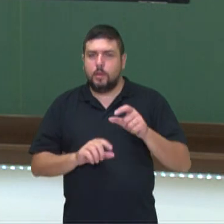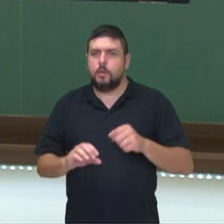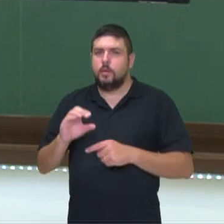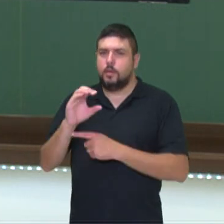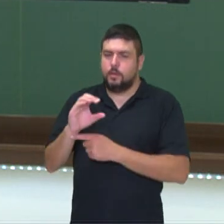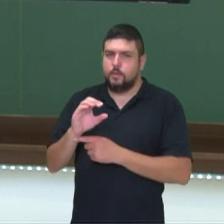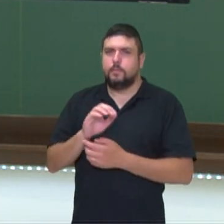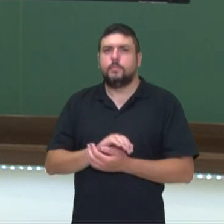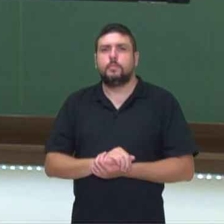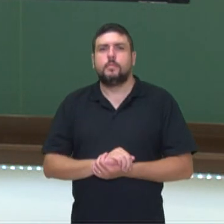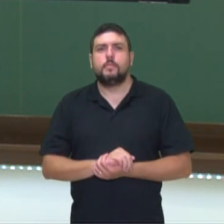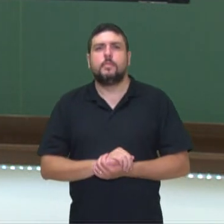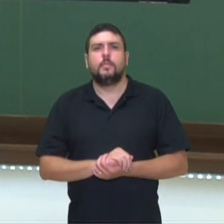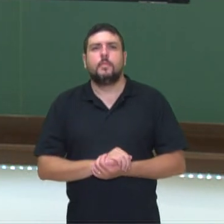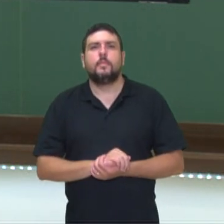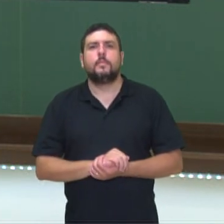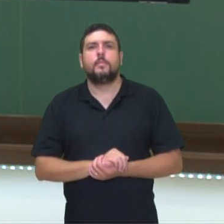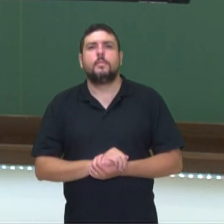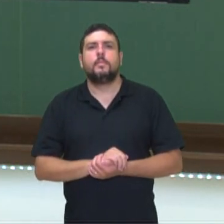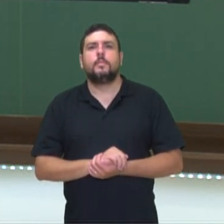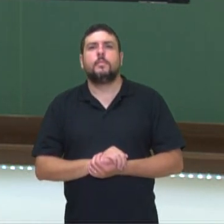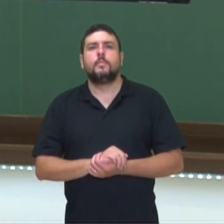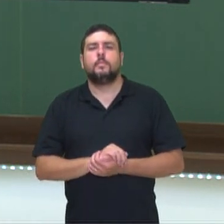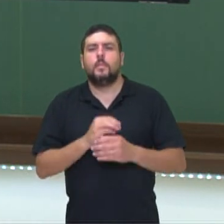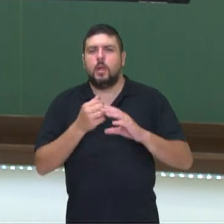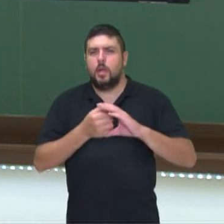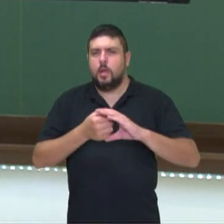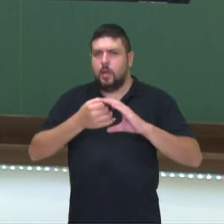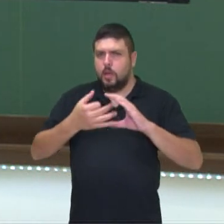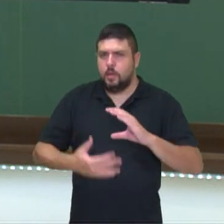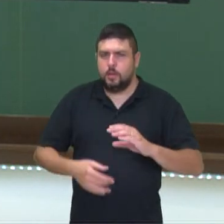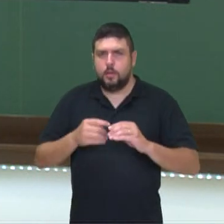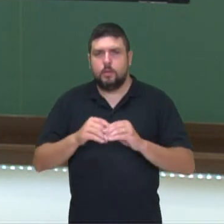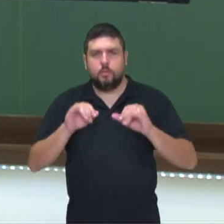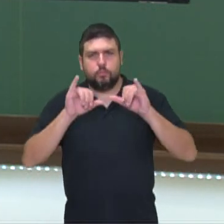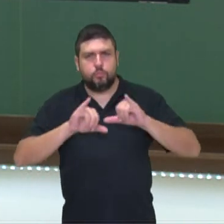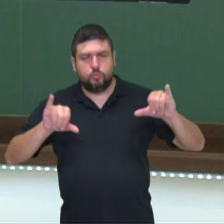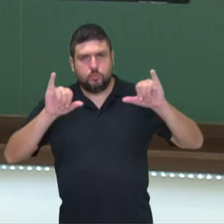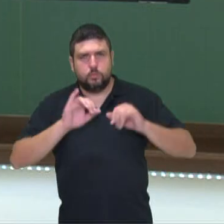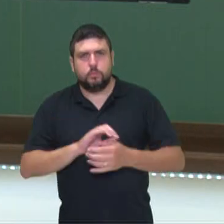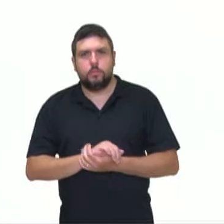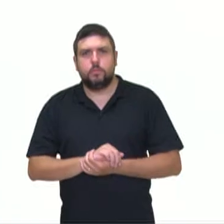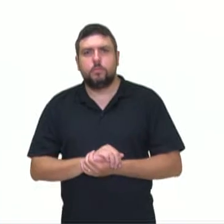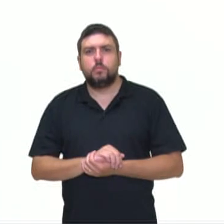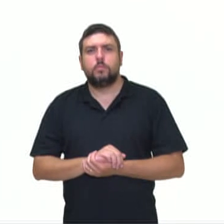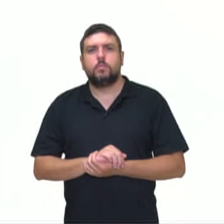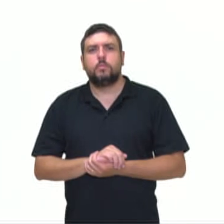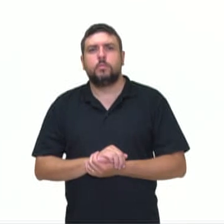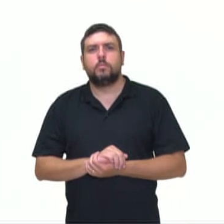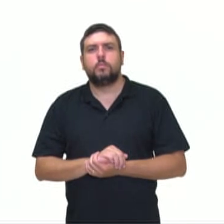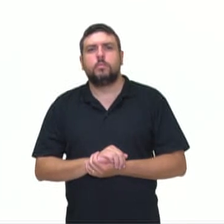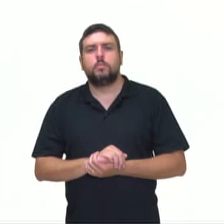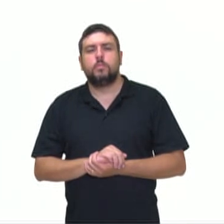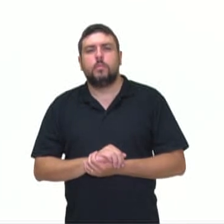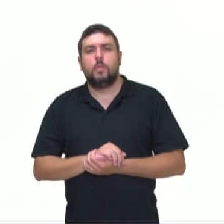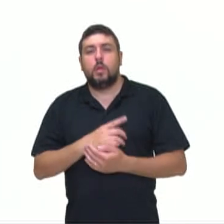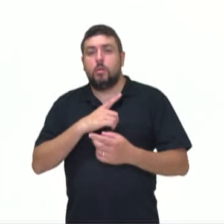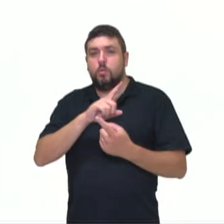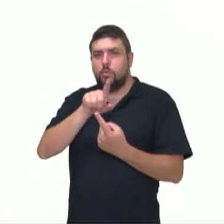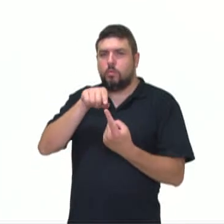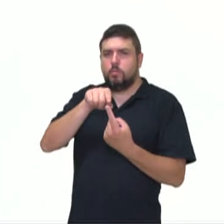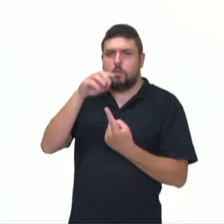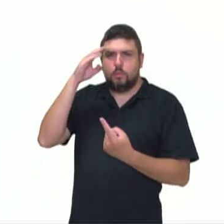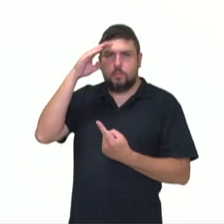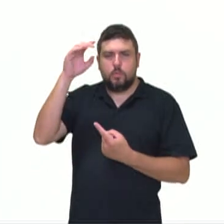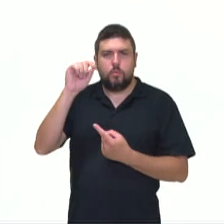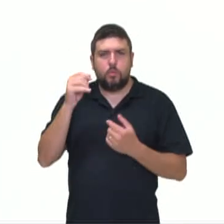a correta. Falando sobre as características, então, de uma notícia. A notícia tem o objetivo principal,